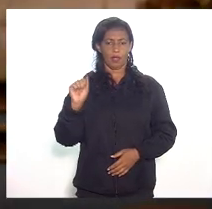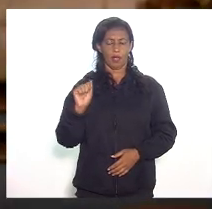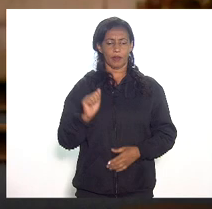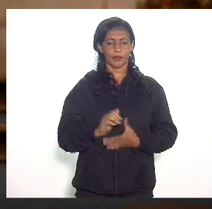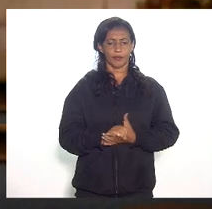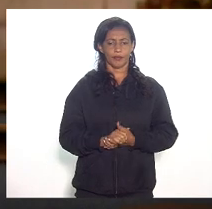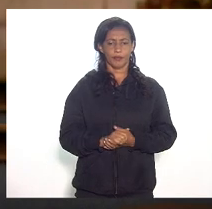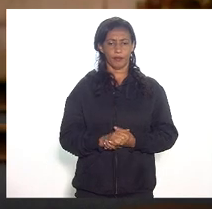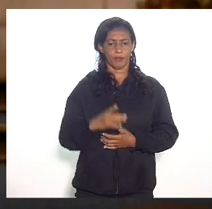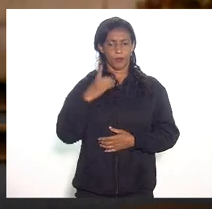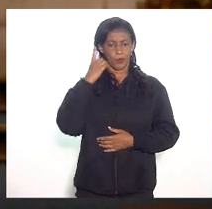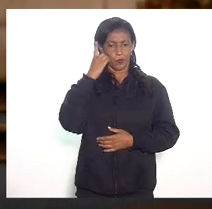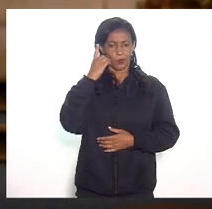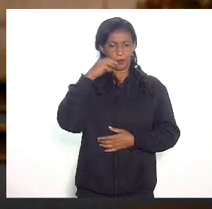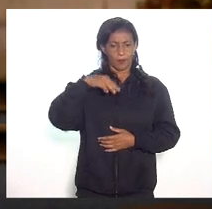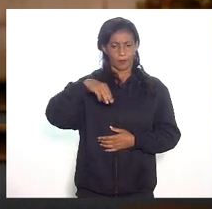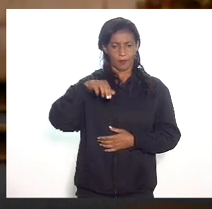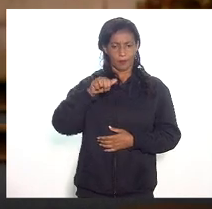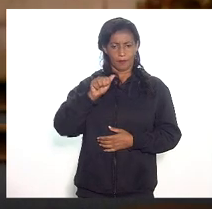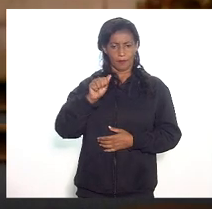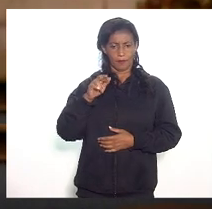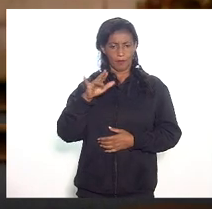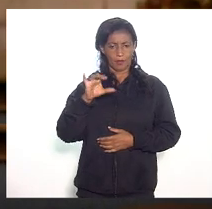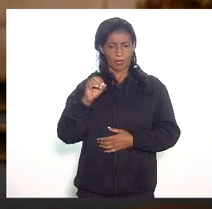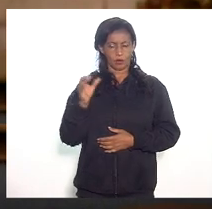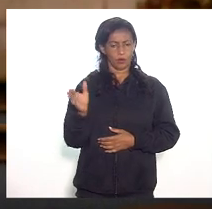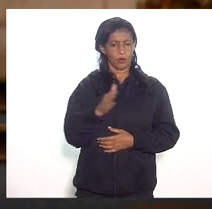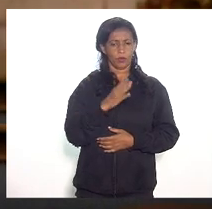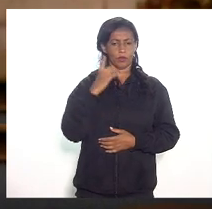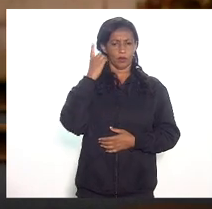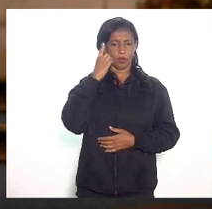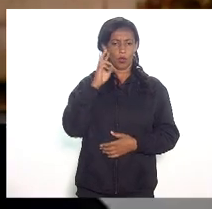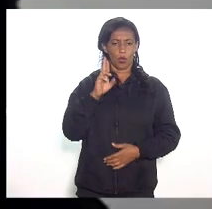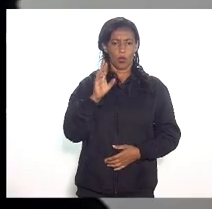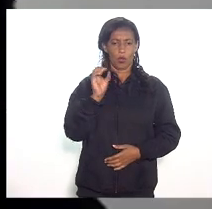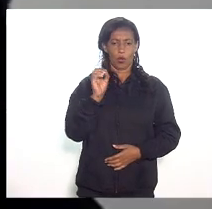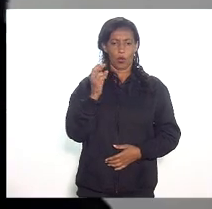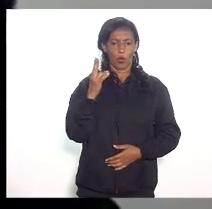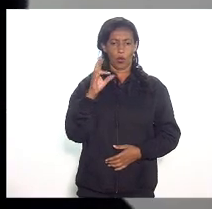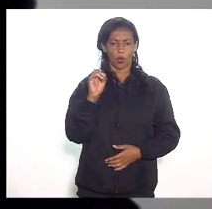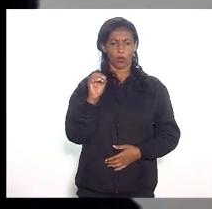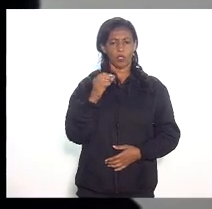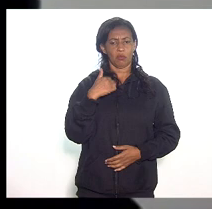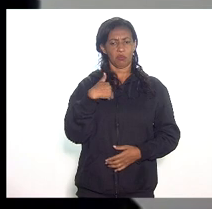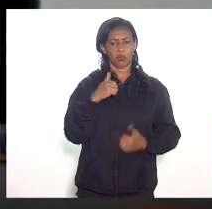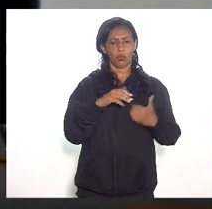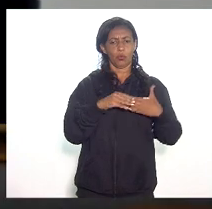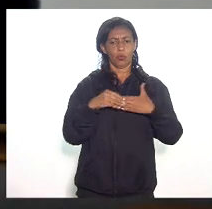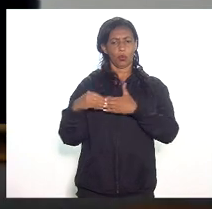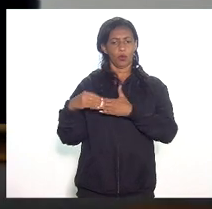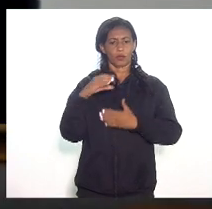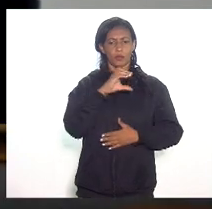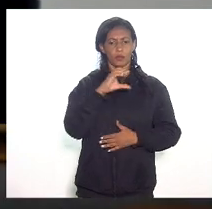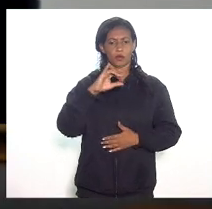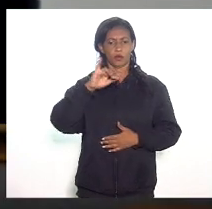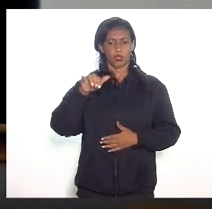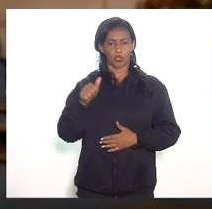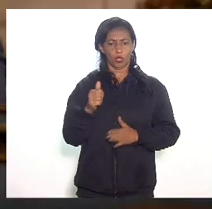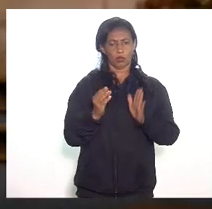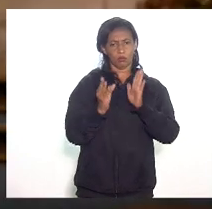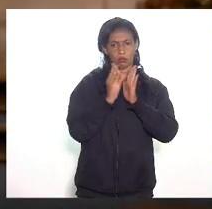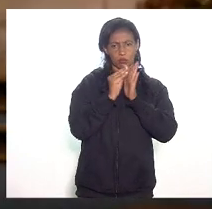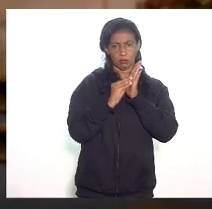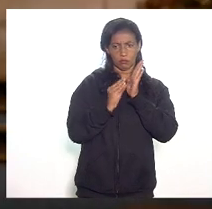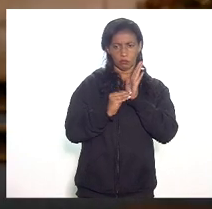Deputado Márcio Canella. Deputado Rodrigo Bacelar. Acompanhe o parecer da CCJ, senhor presidente. Agora sim, com os pareceres emitidos,